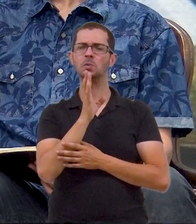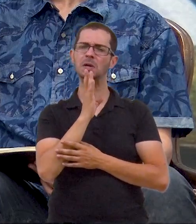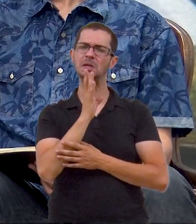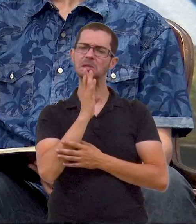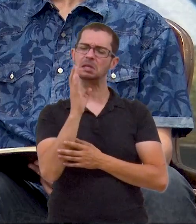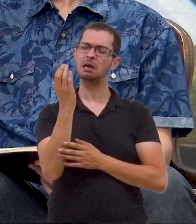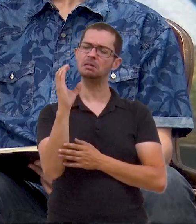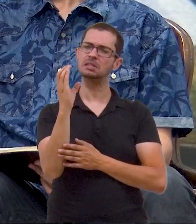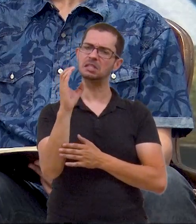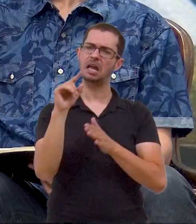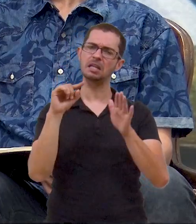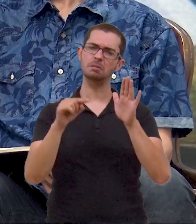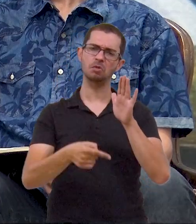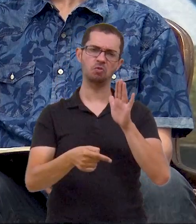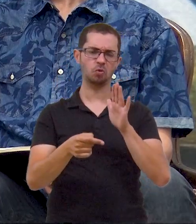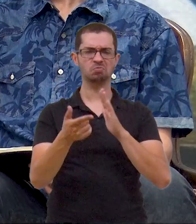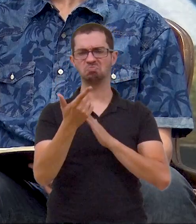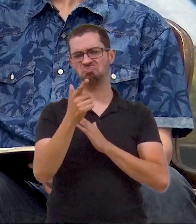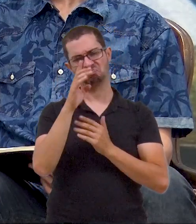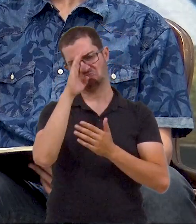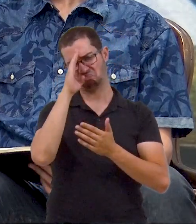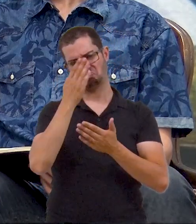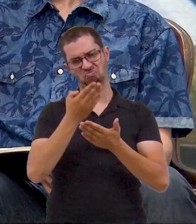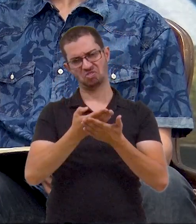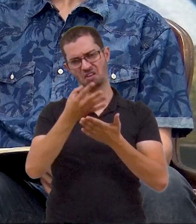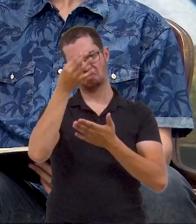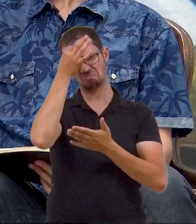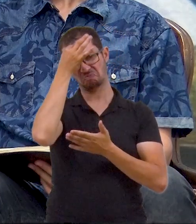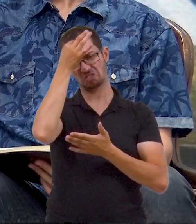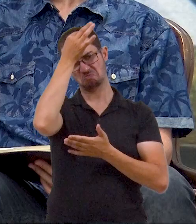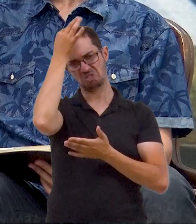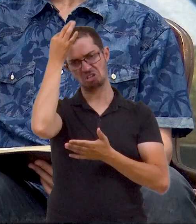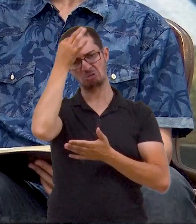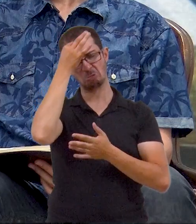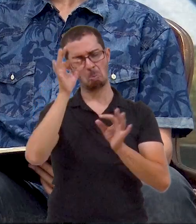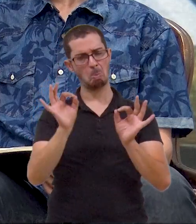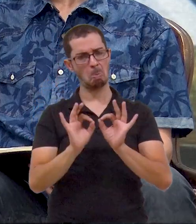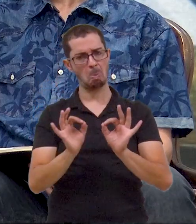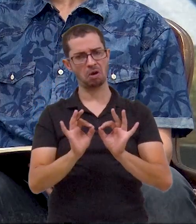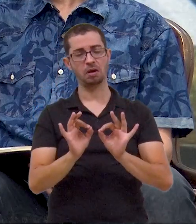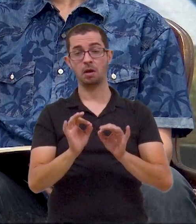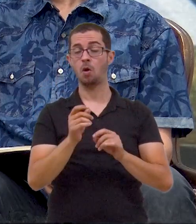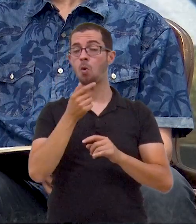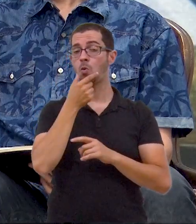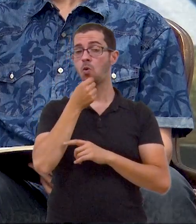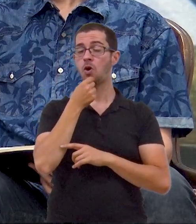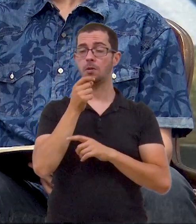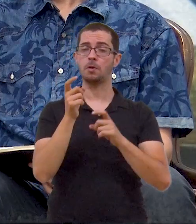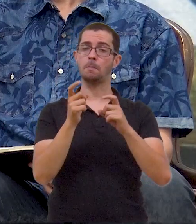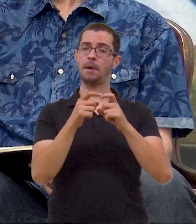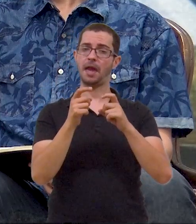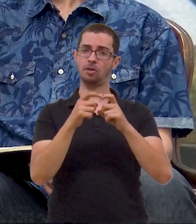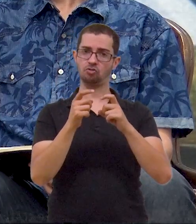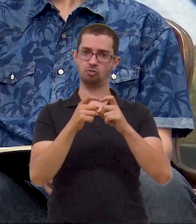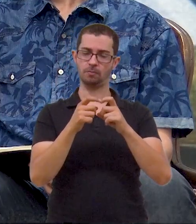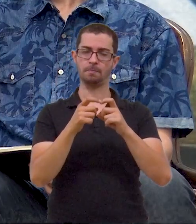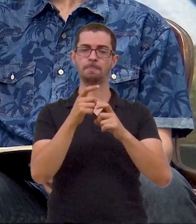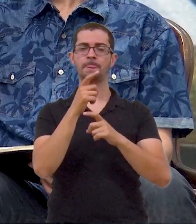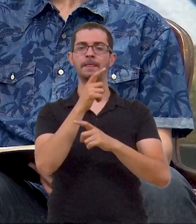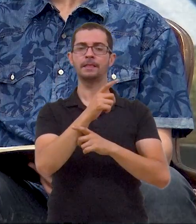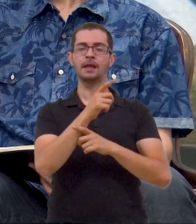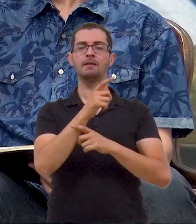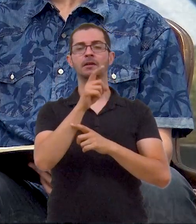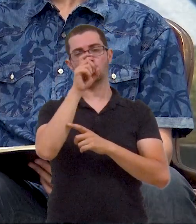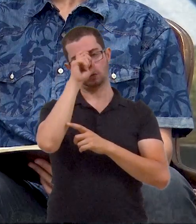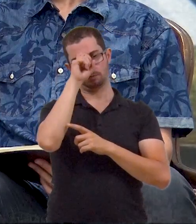nenhuma vida espiritual. E ele era um médico lá em Boston e ele estava atendendo uma senhora. Ele conta